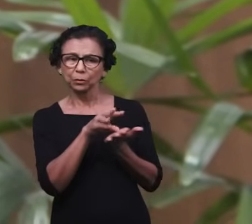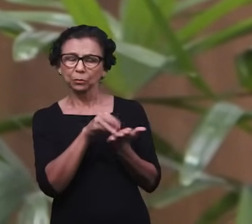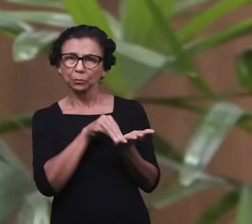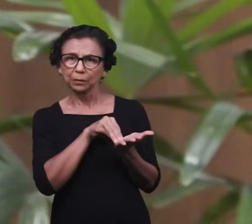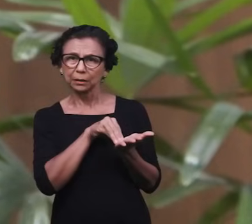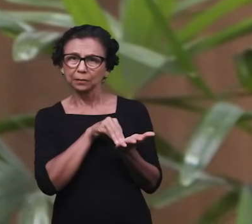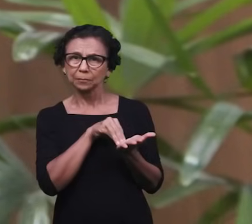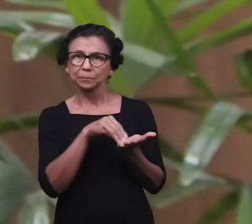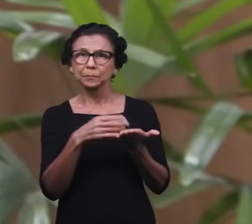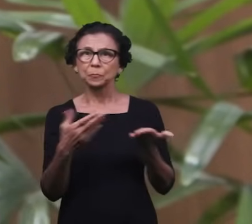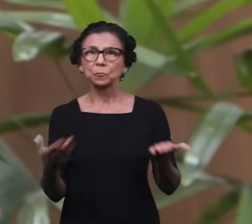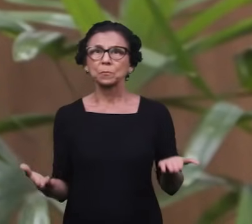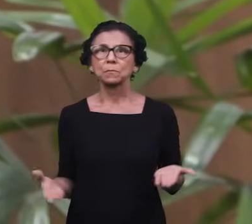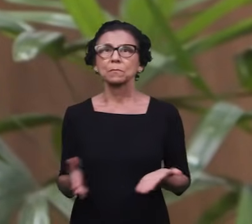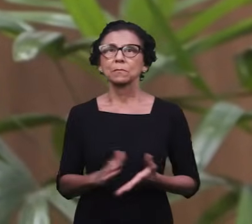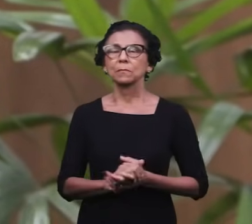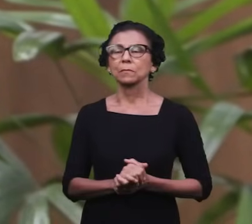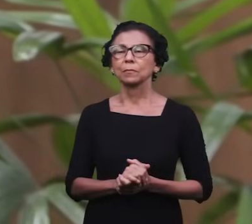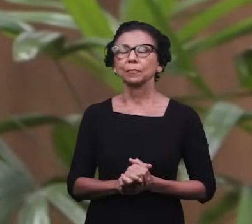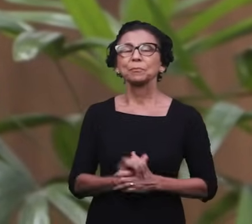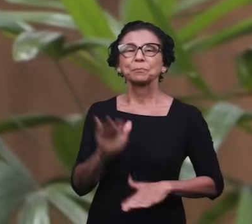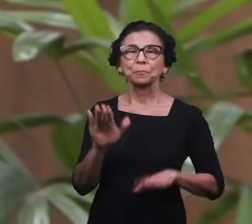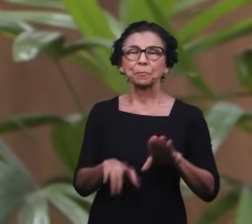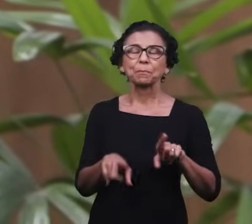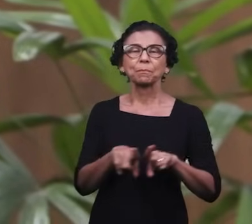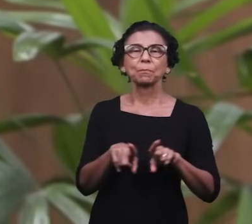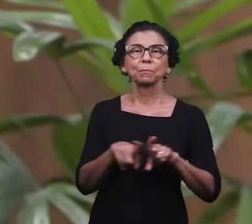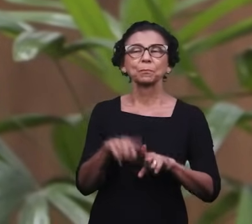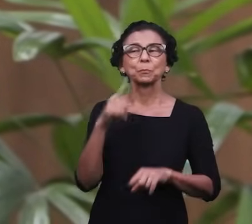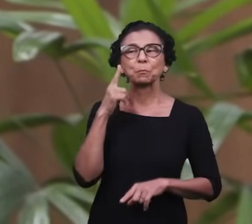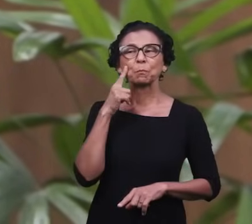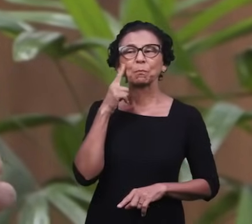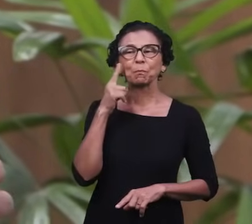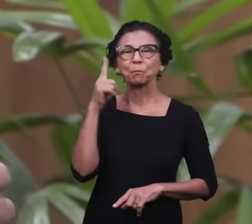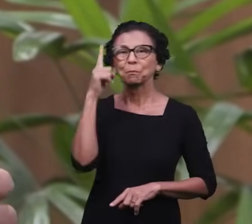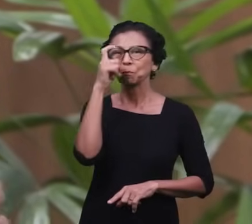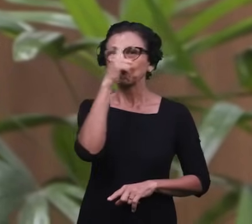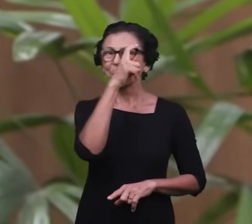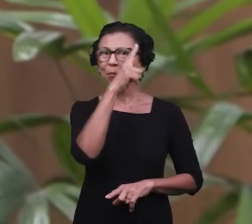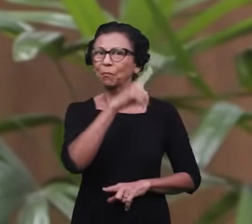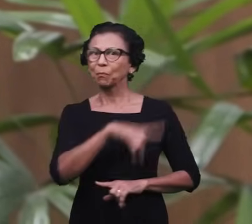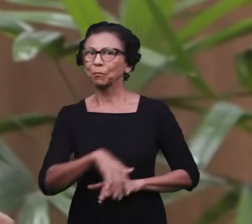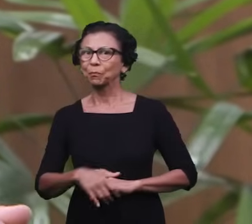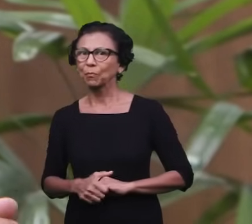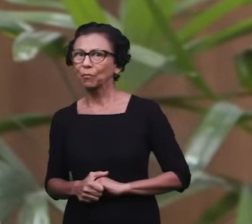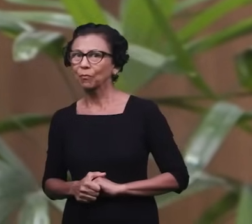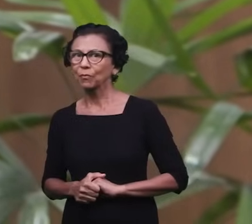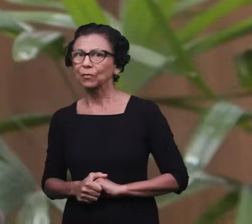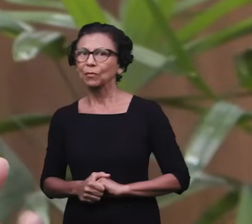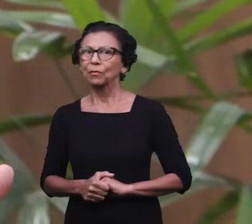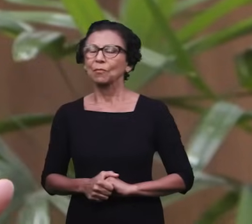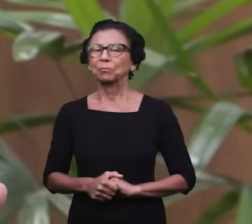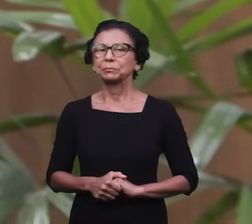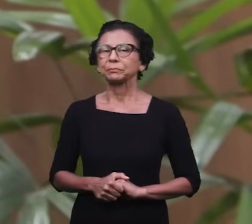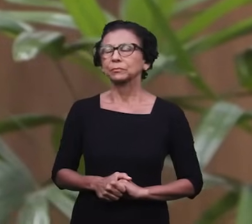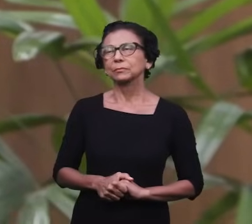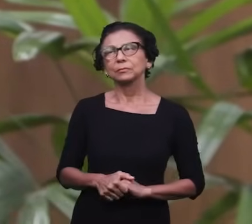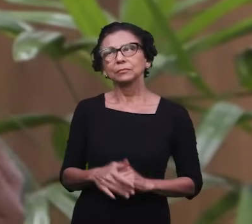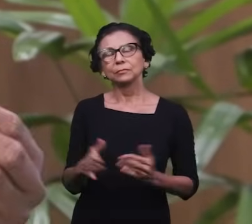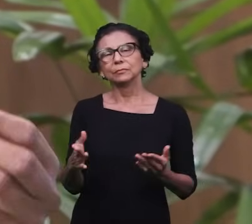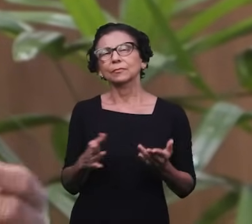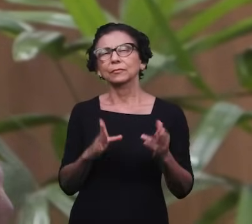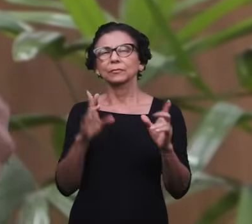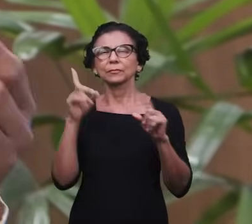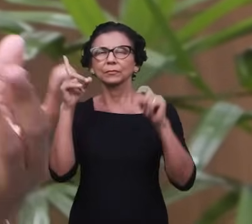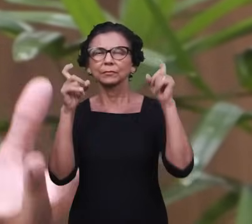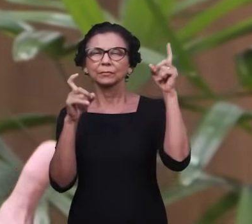comunicação. Às vezes você encontra uma dificuldade na compreensão de ironias, muitas vezes difícil